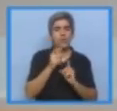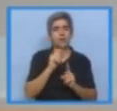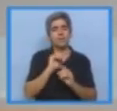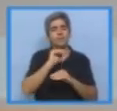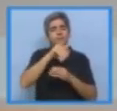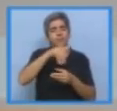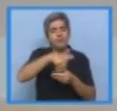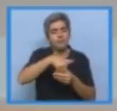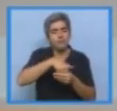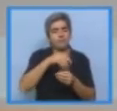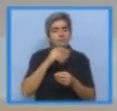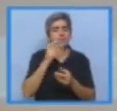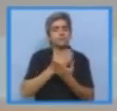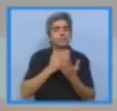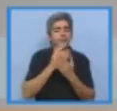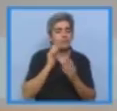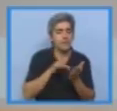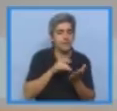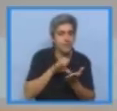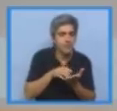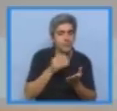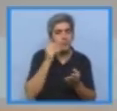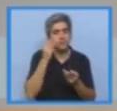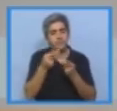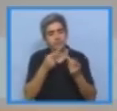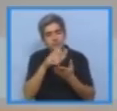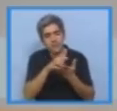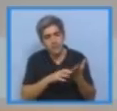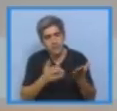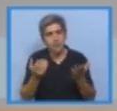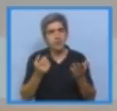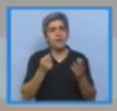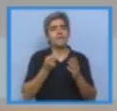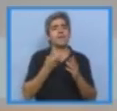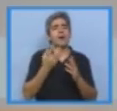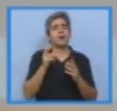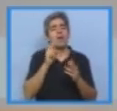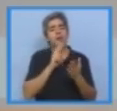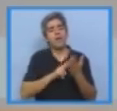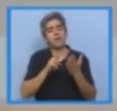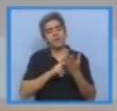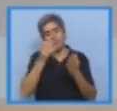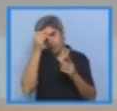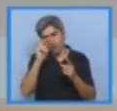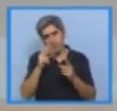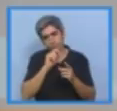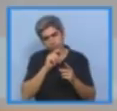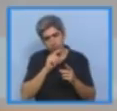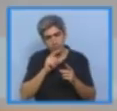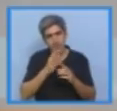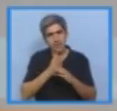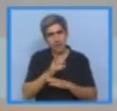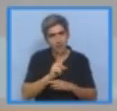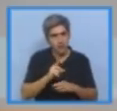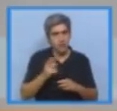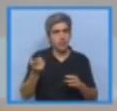trás do estudo da Bíblia, quais é que são os critérios com que são analisados os textos, que vários tipos de leitura é que são possíveis para evitar esta leitura